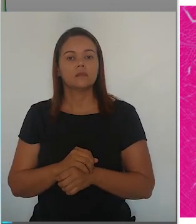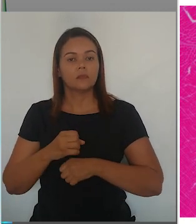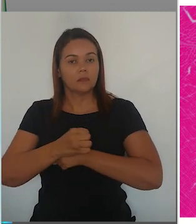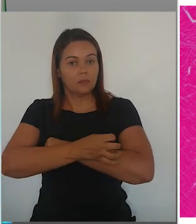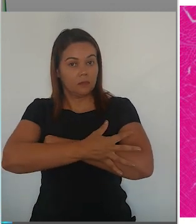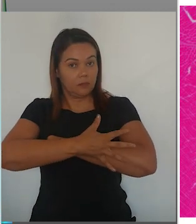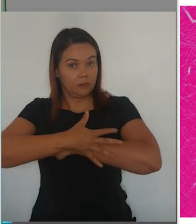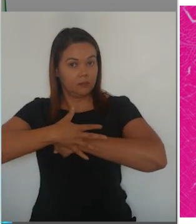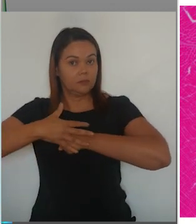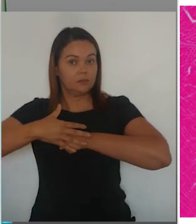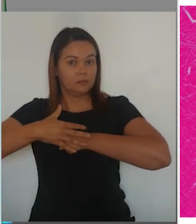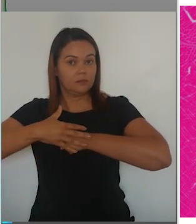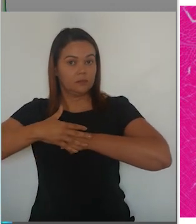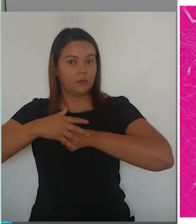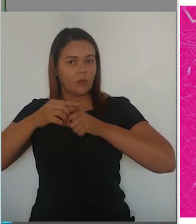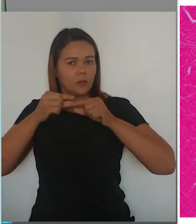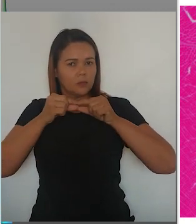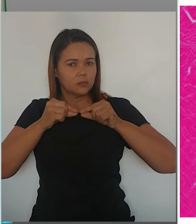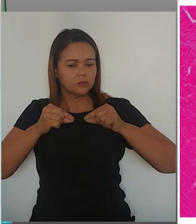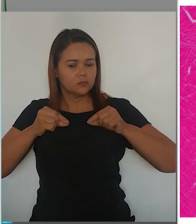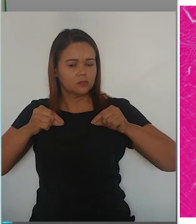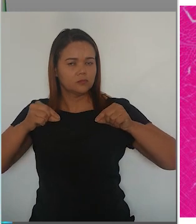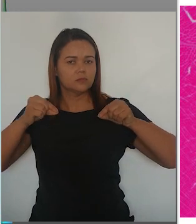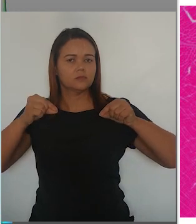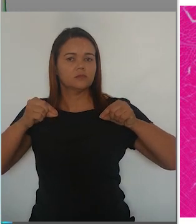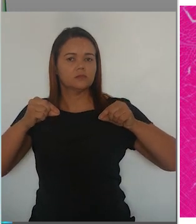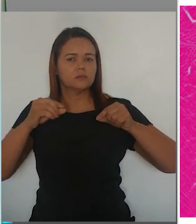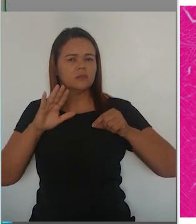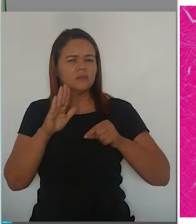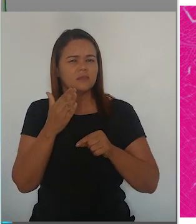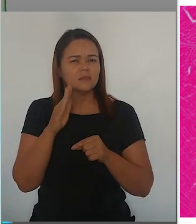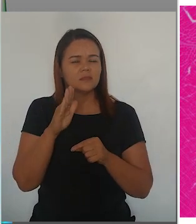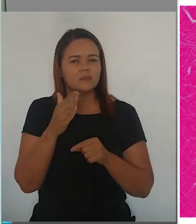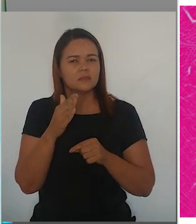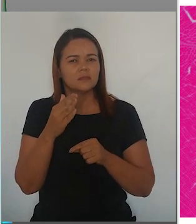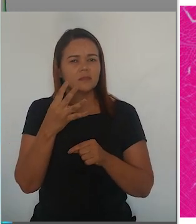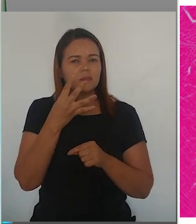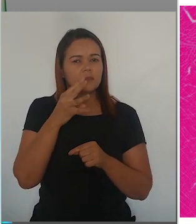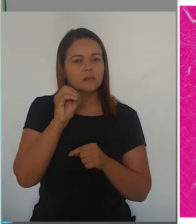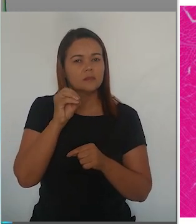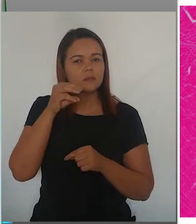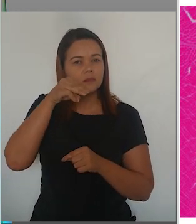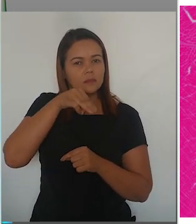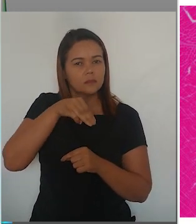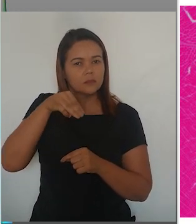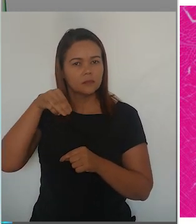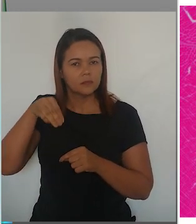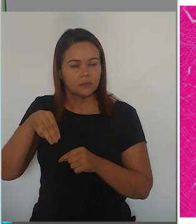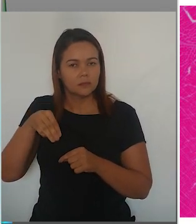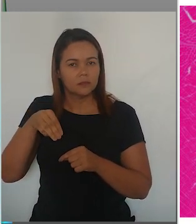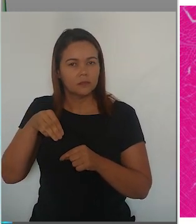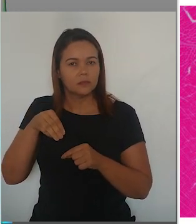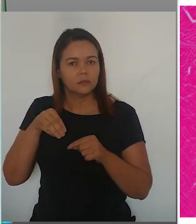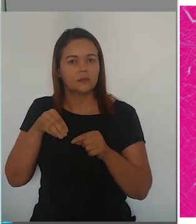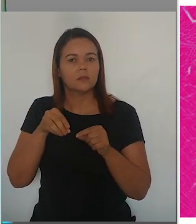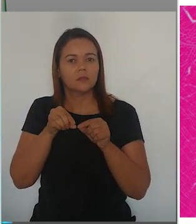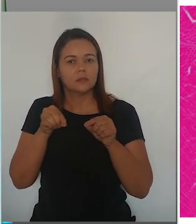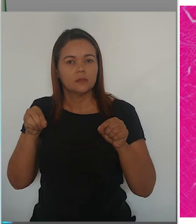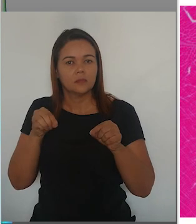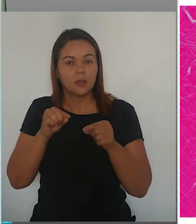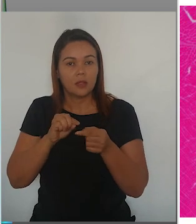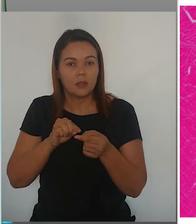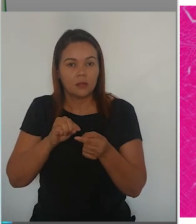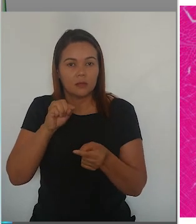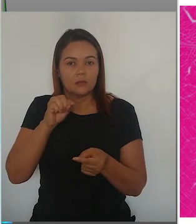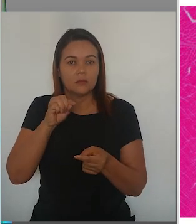fibra muscular esquelética é uma fibra longa, com aproximadamente 40 milímetros de comprimento e